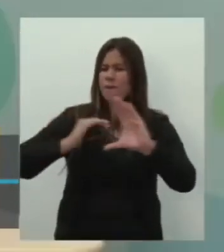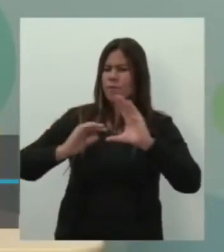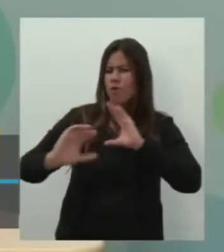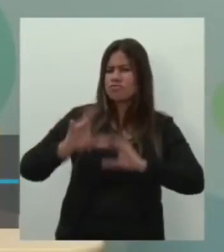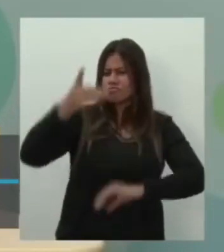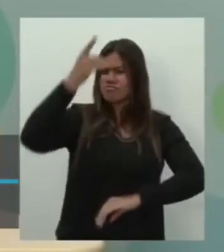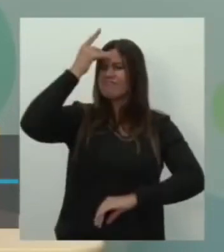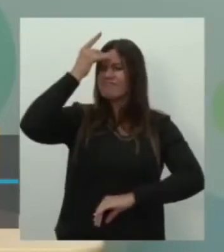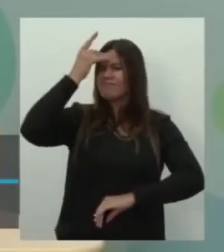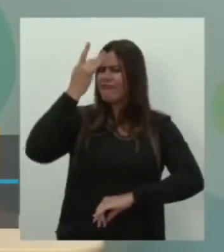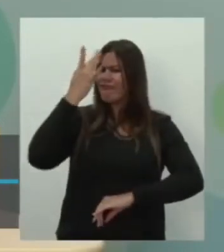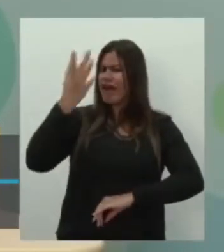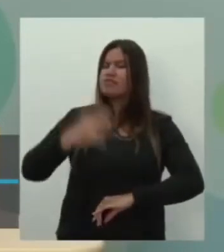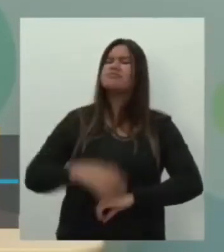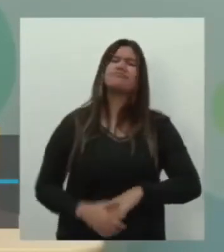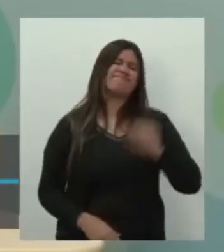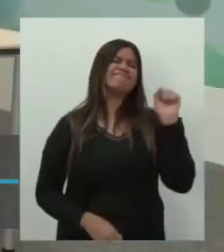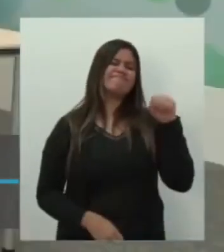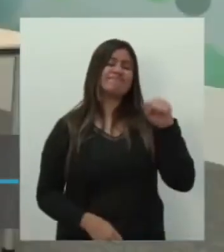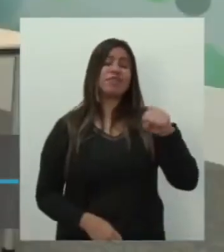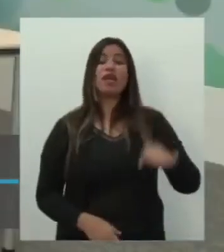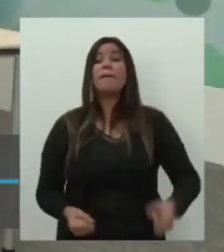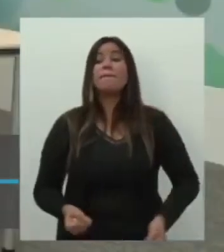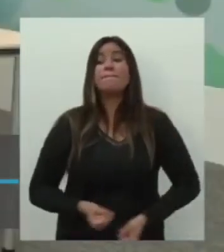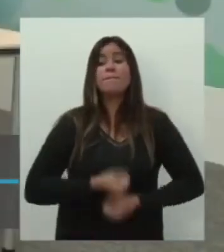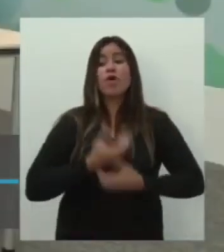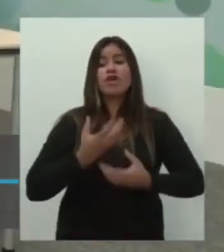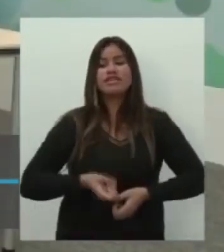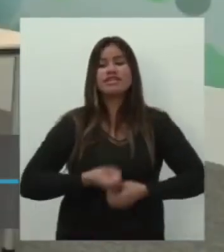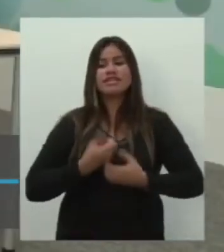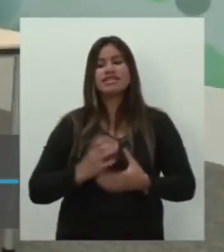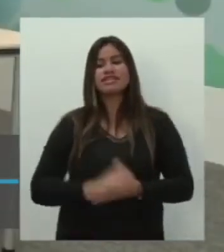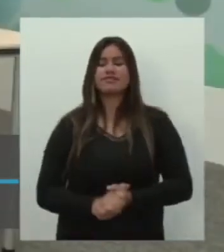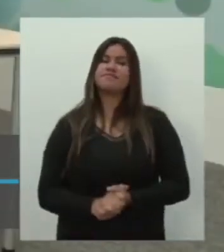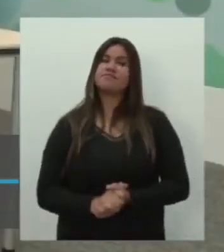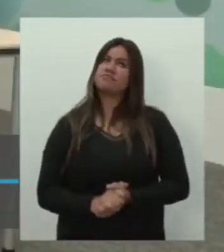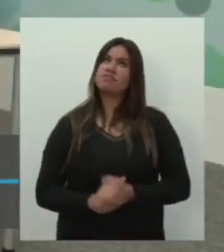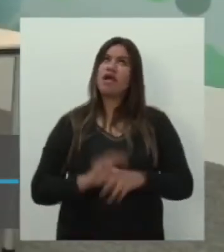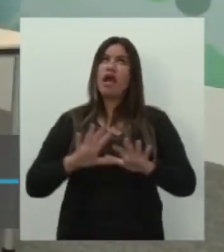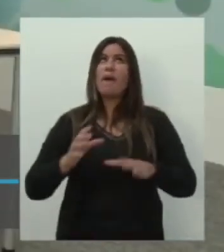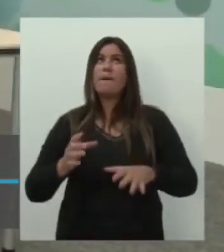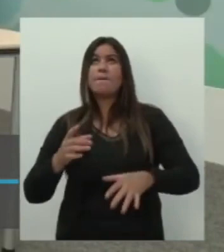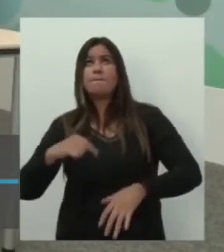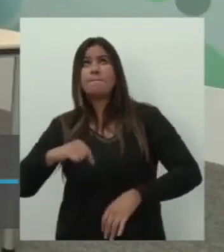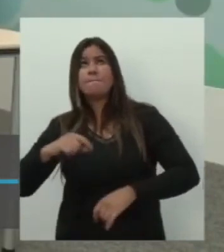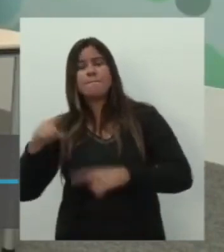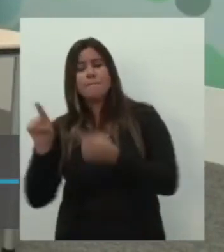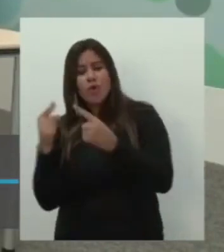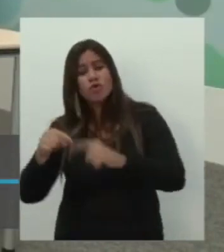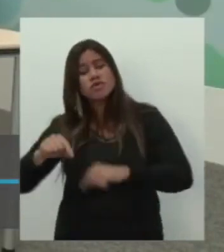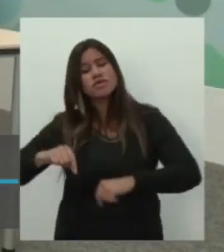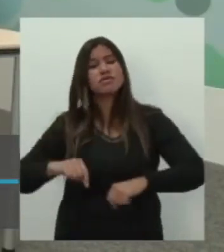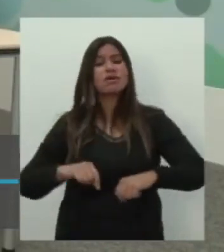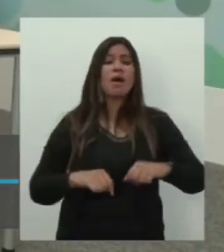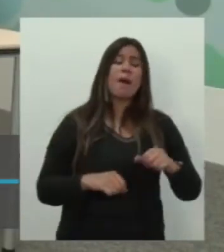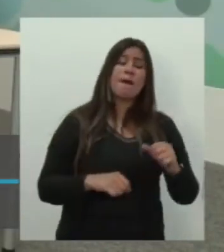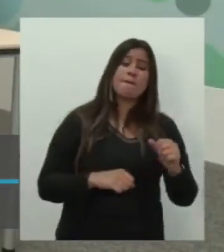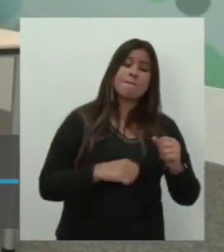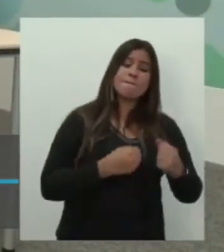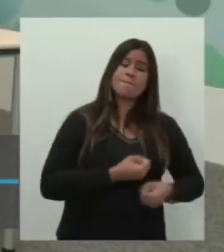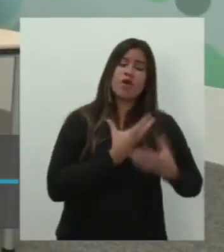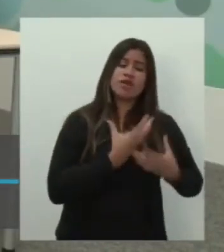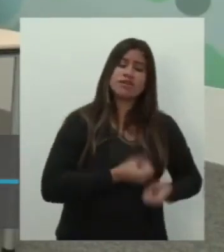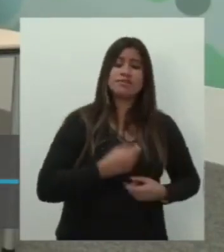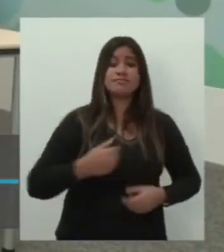eu tenho. E poesias? Decoro mais músicas do que poesias. E músicas, né? Não é daquela pessoa que erra a letra,